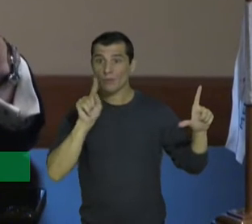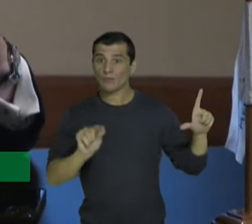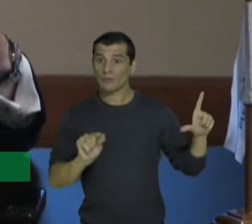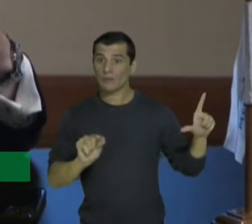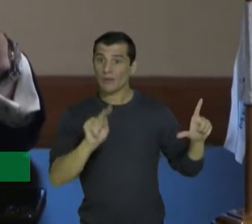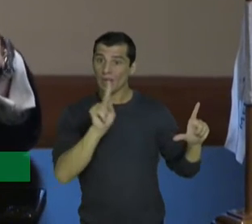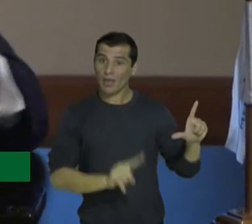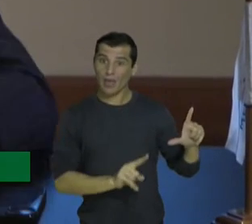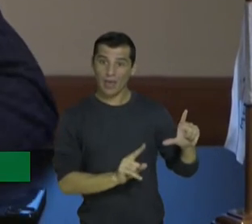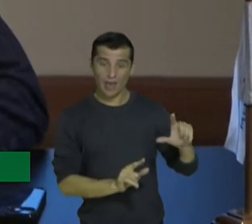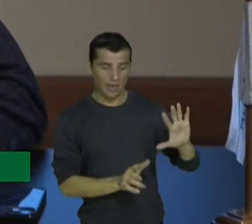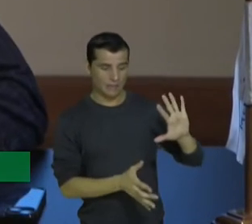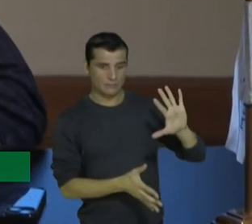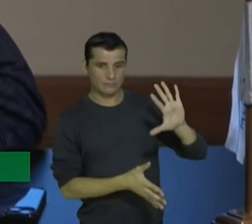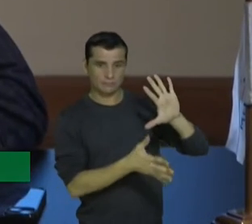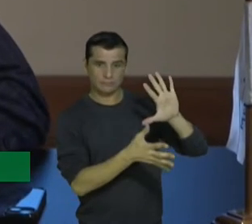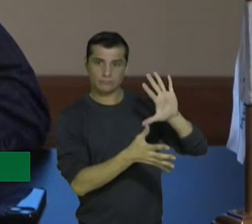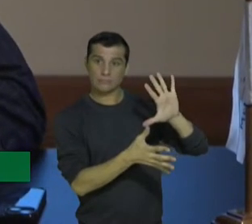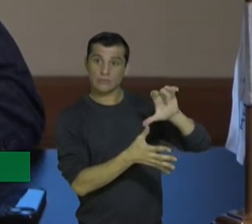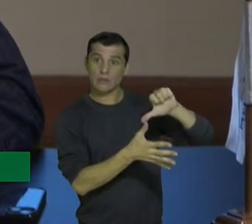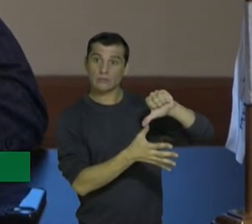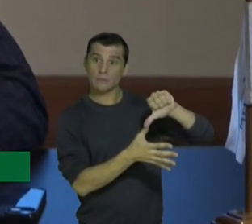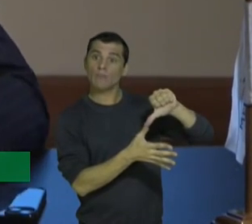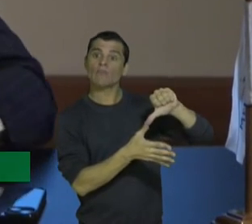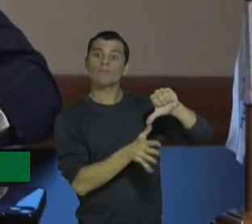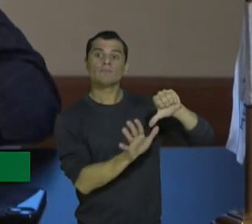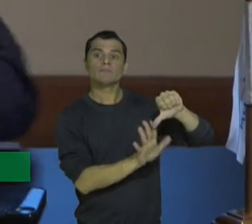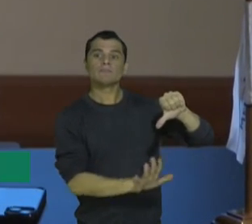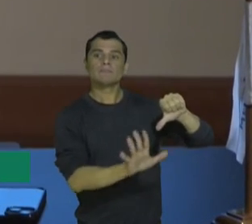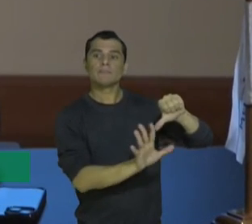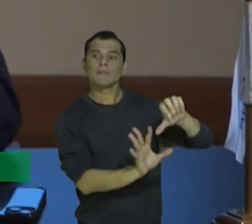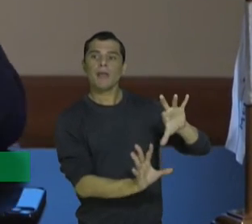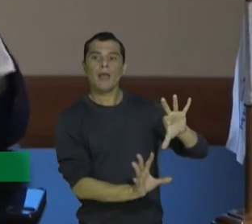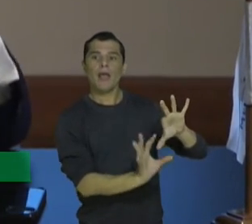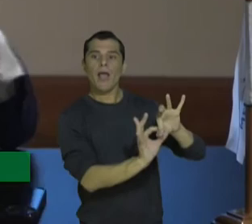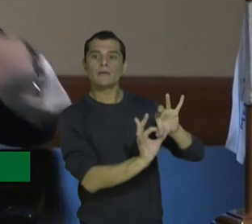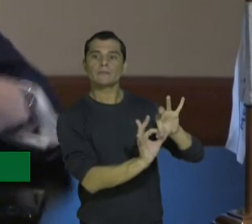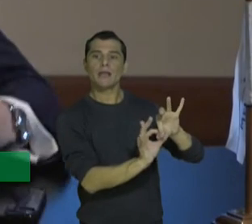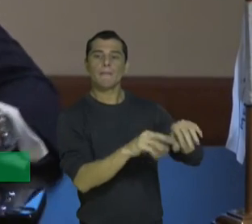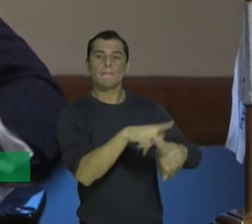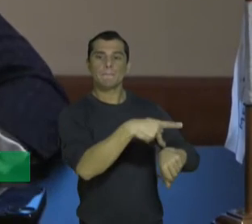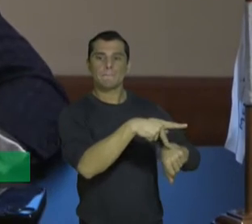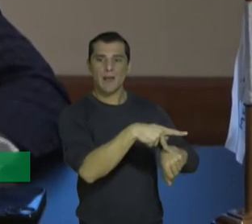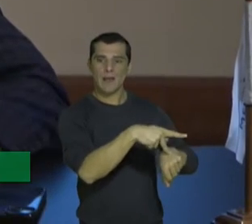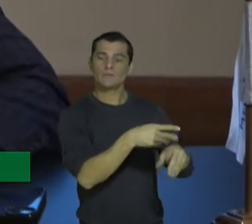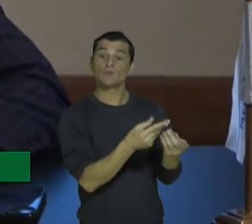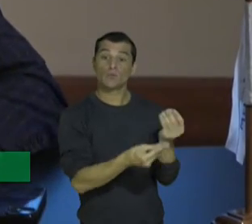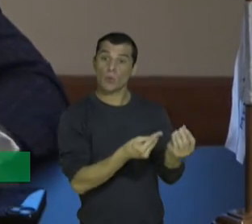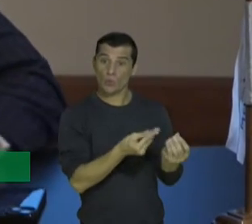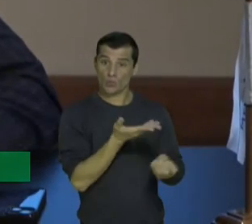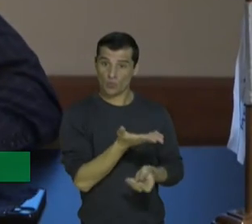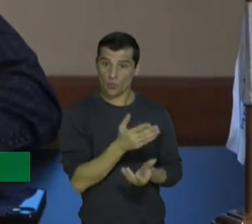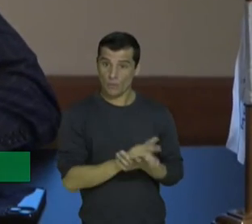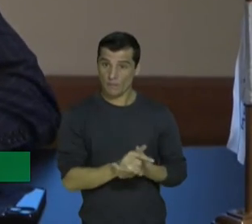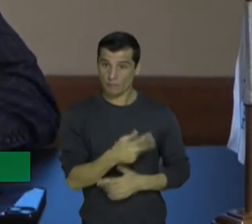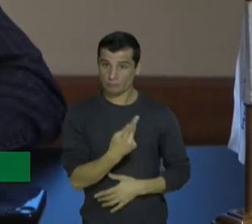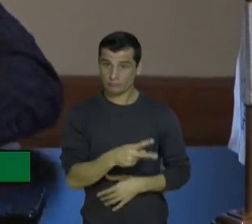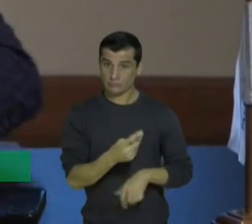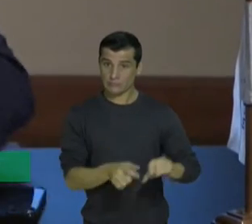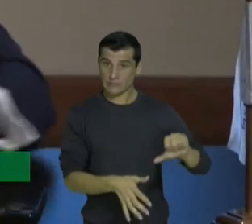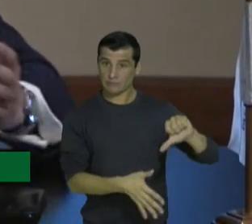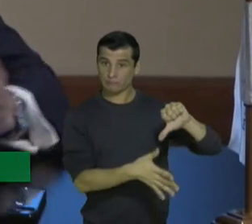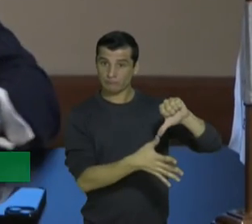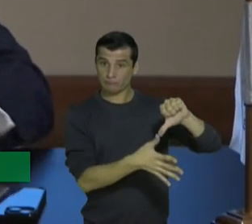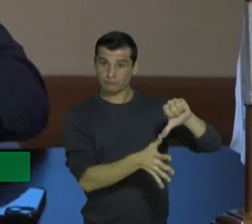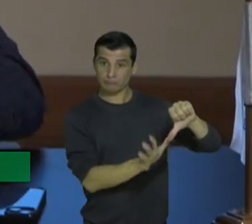sul-americana né e e a lógica que eu vou abordar aqui tratar sobre a integração eh sul-americana